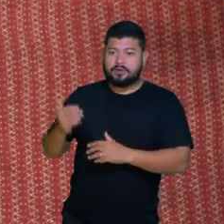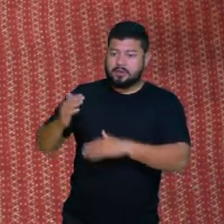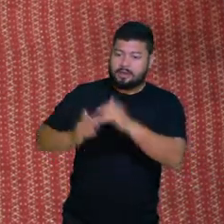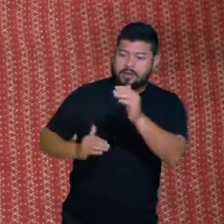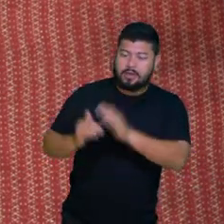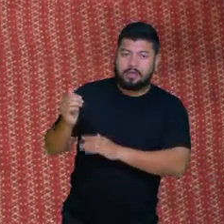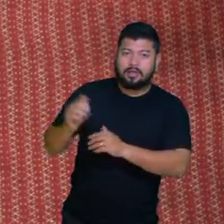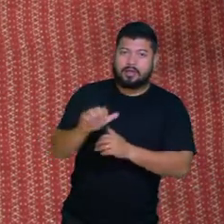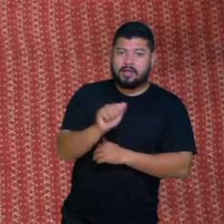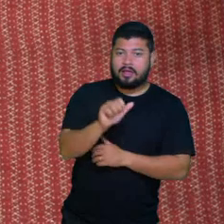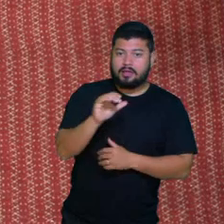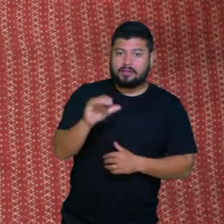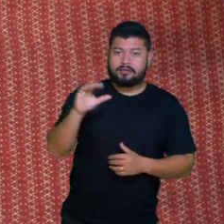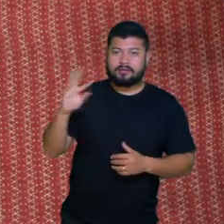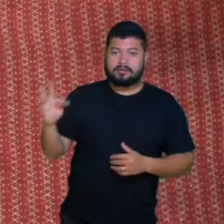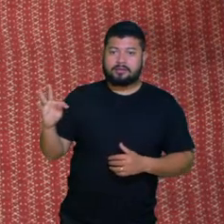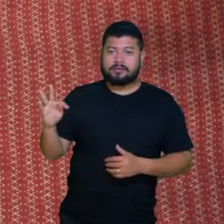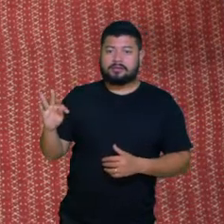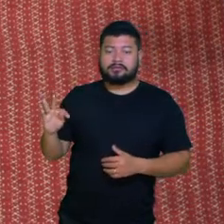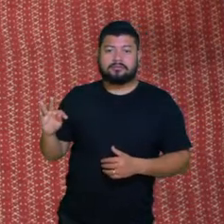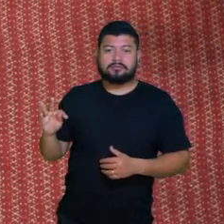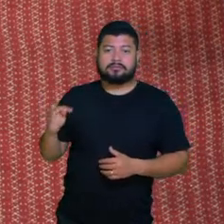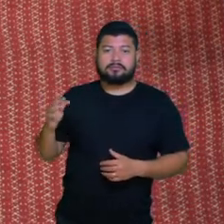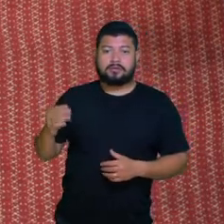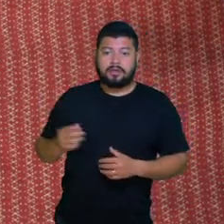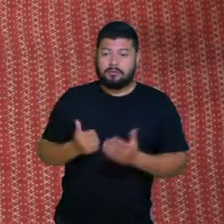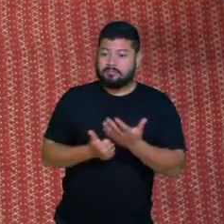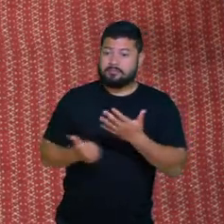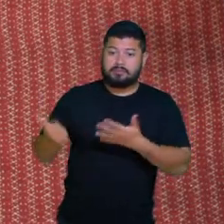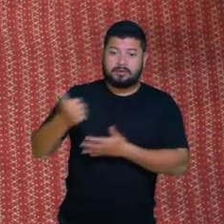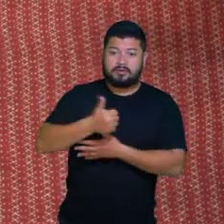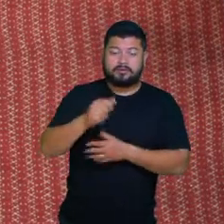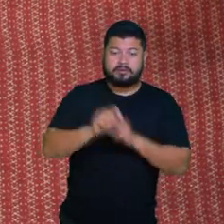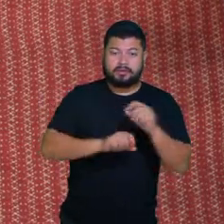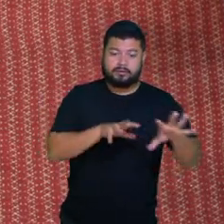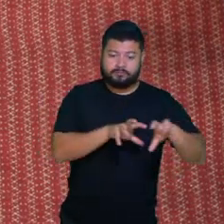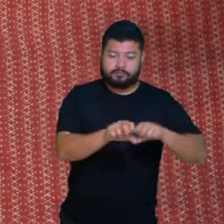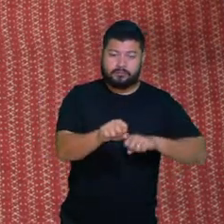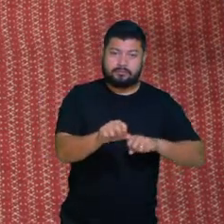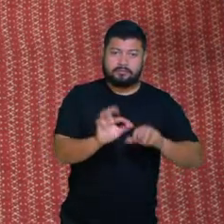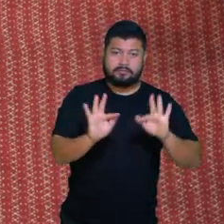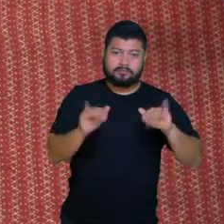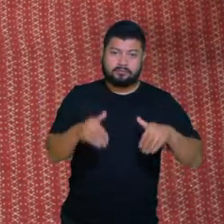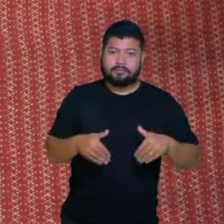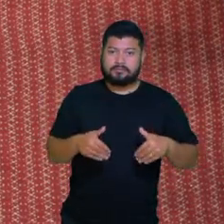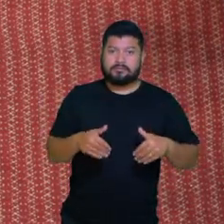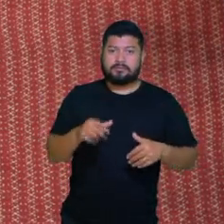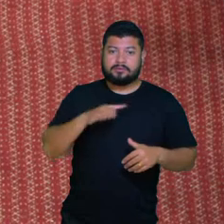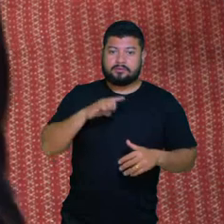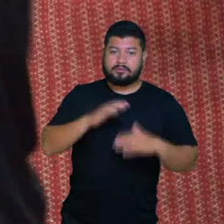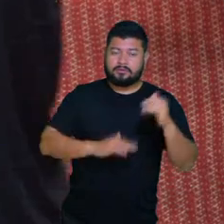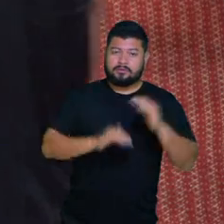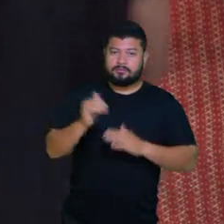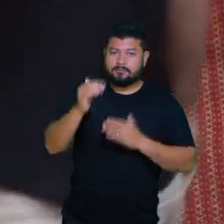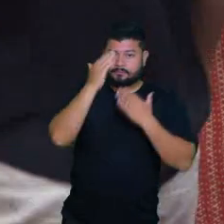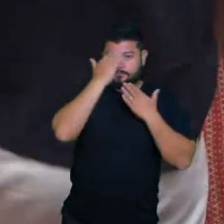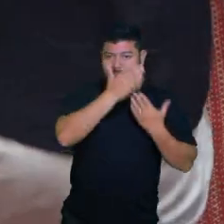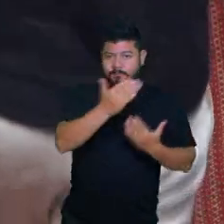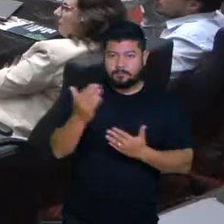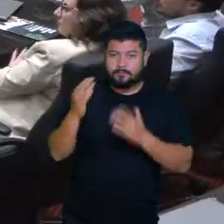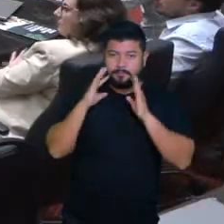act para priorizar a formação de fato de quem estuda e que tem a competência para fazer Obrigado